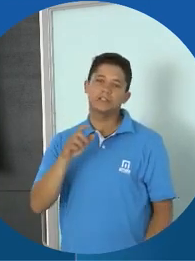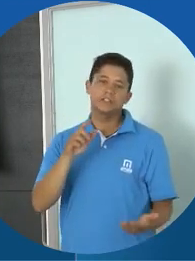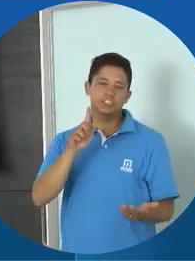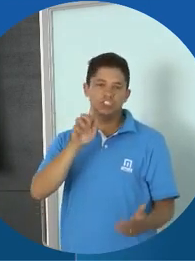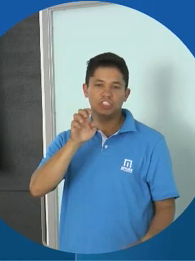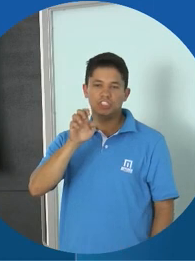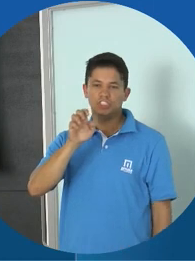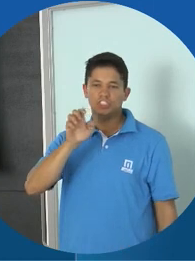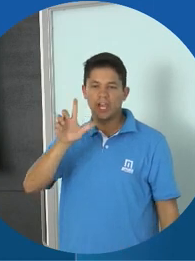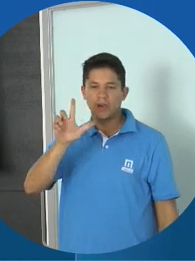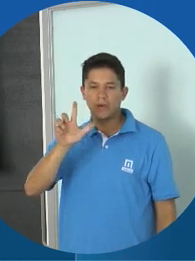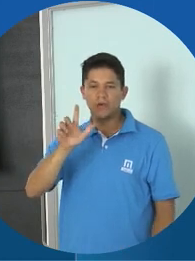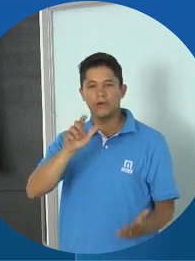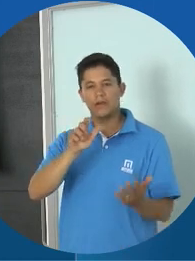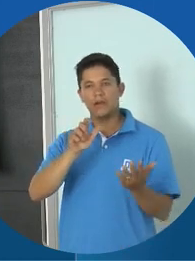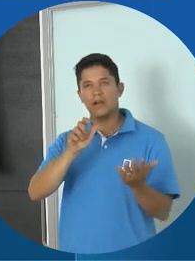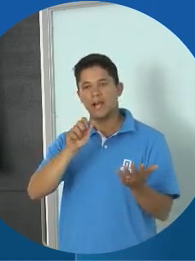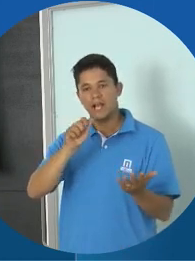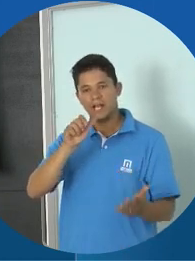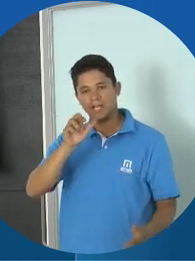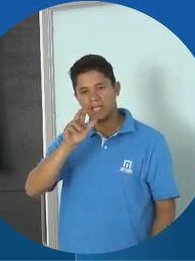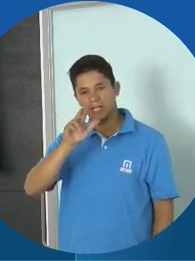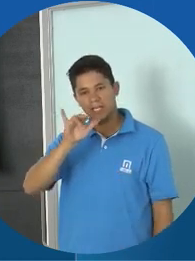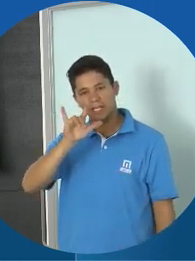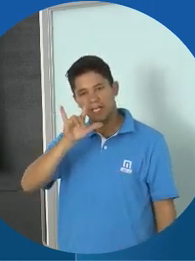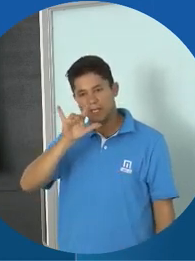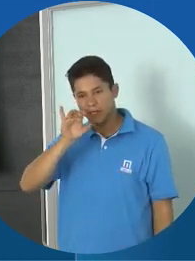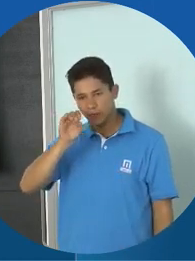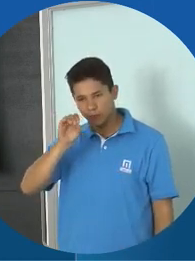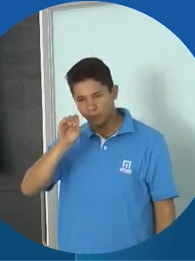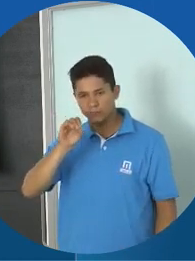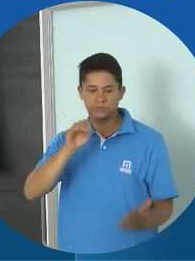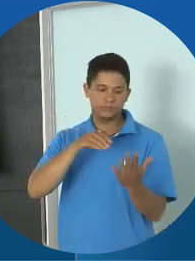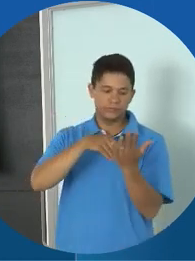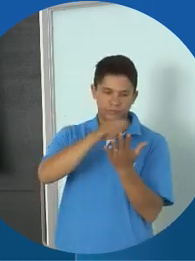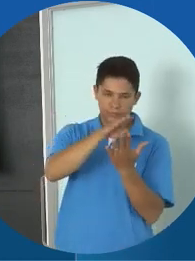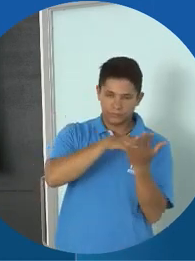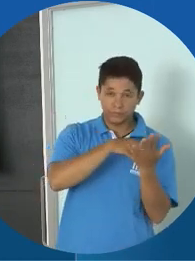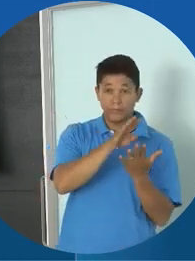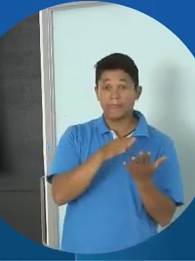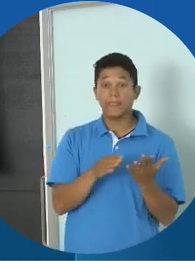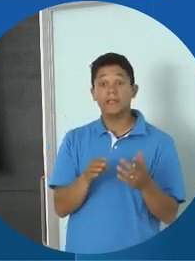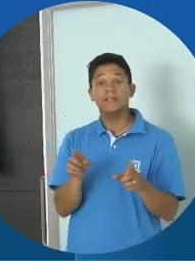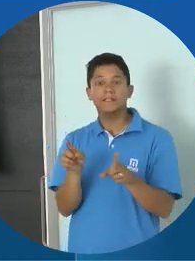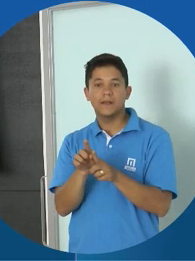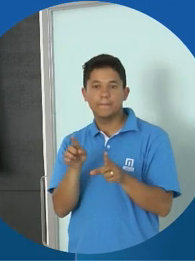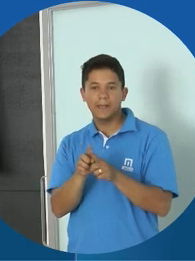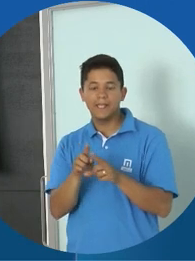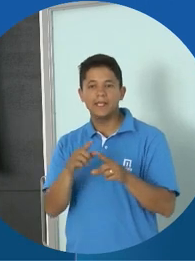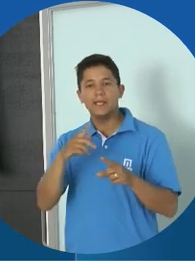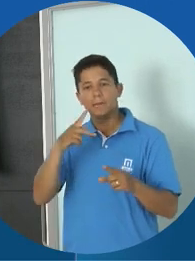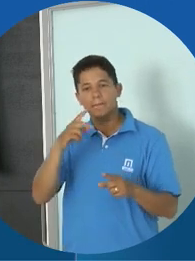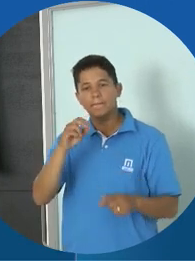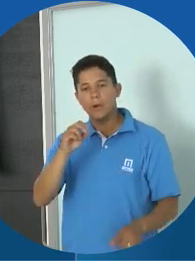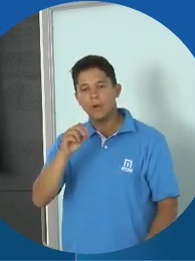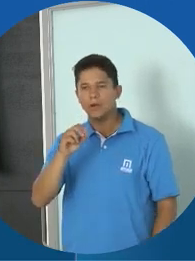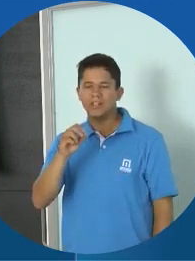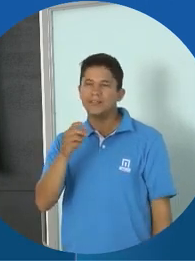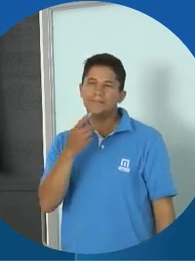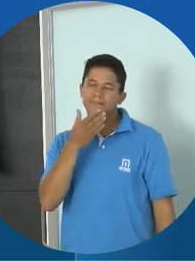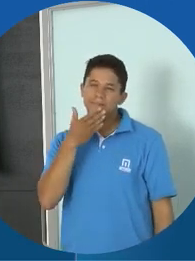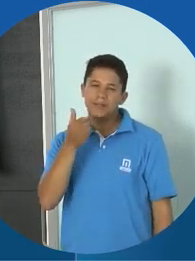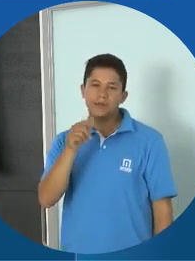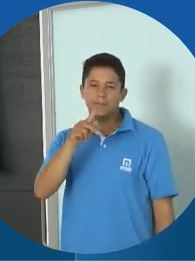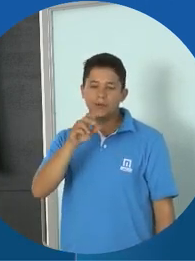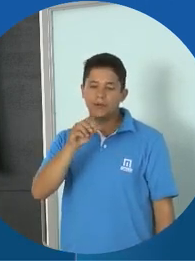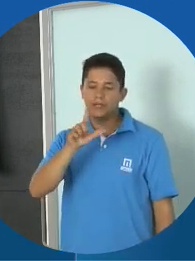de permitir essa movimentação e impermeabilização, os poliuretanos flexíveis e entrando no ponto